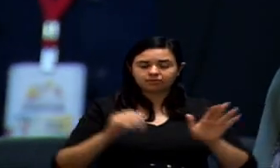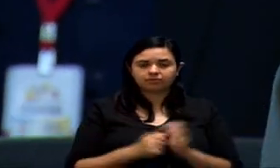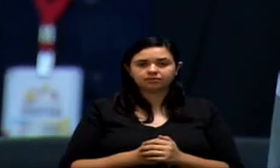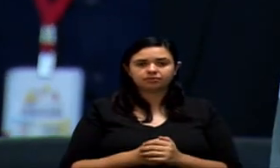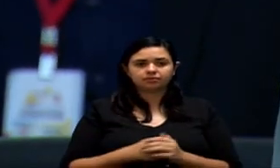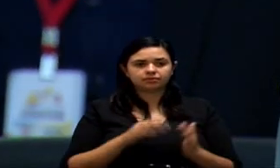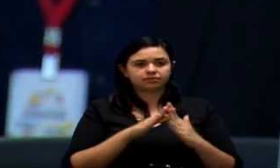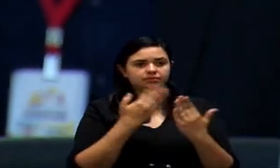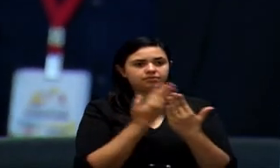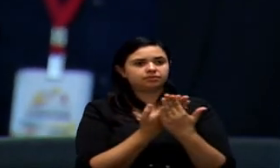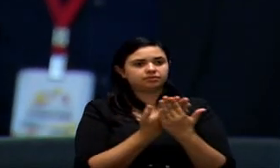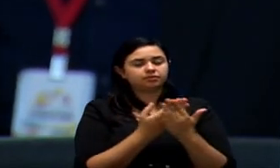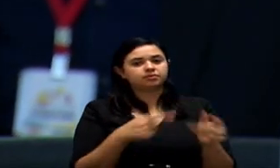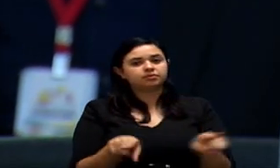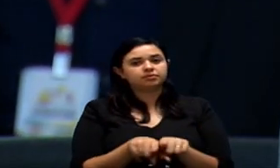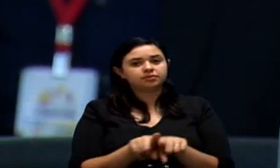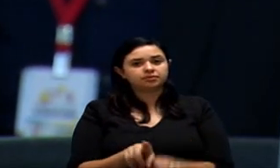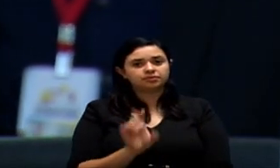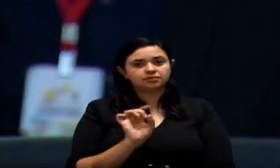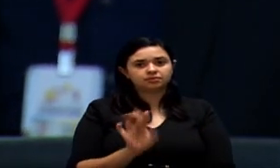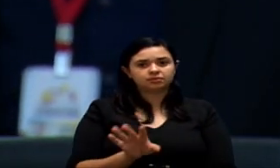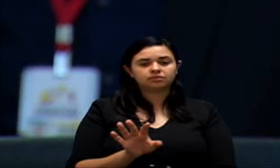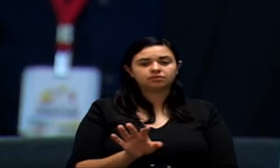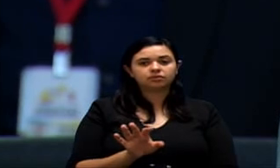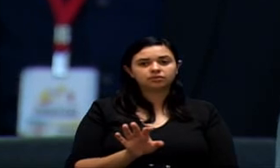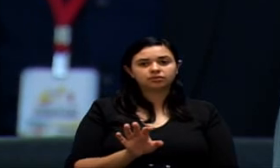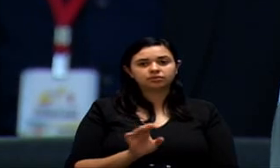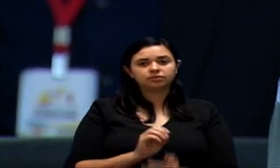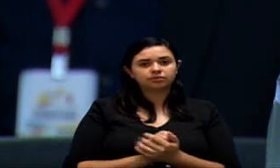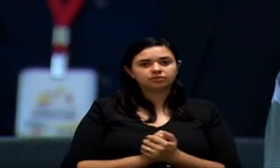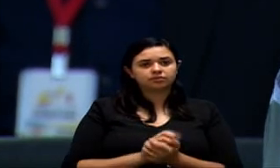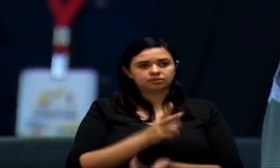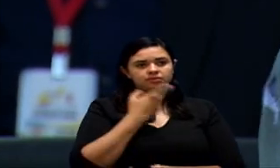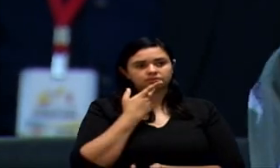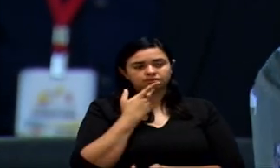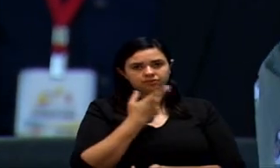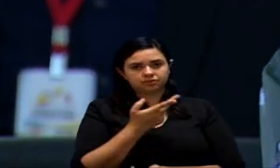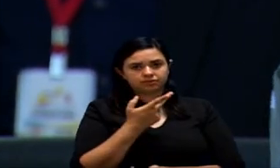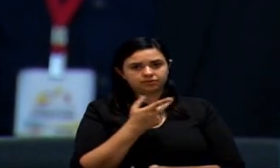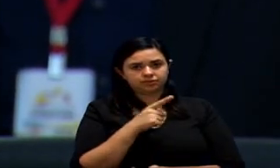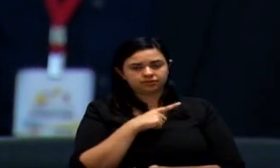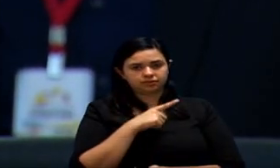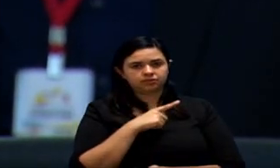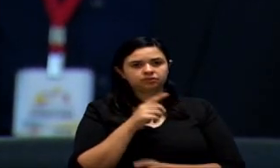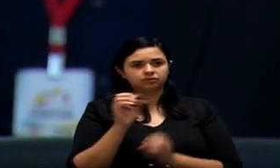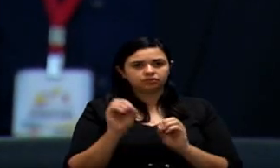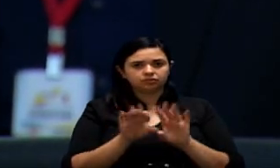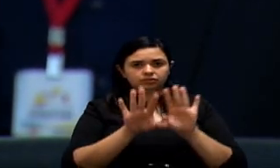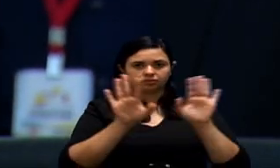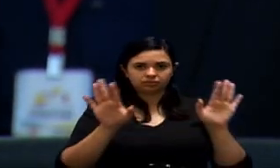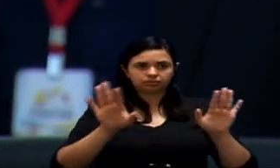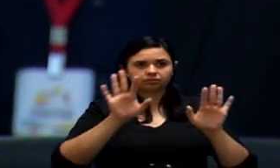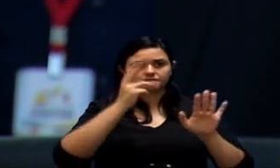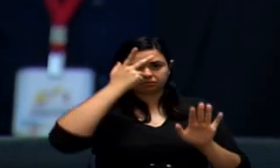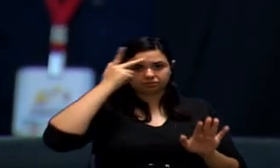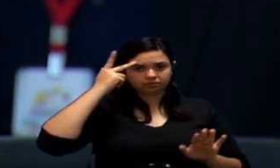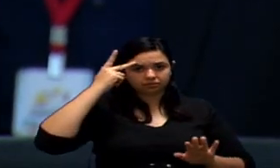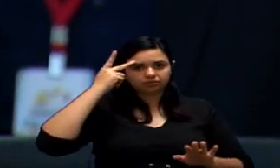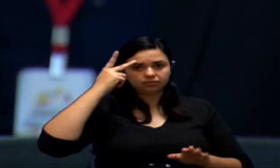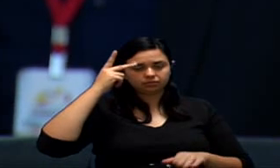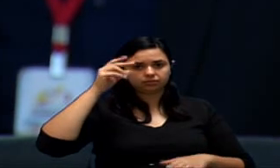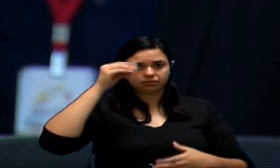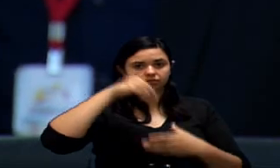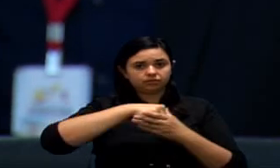escolas, e daí não só em relação, que o senhor disse também, que seria transparência das pessoas que trabalham na